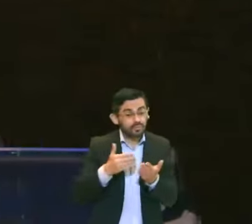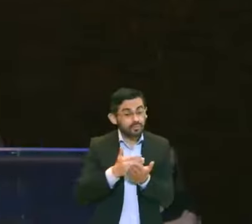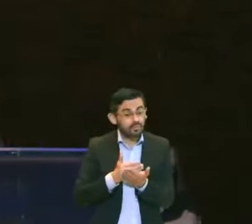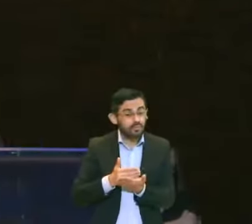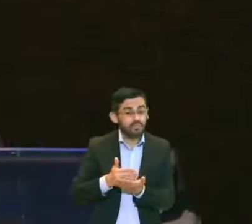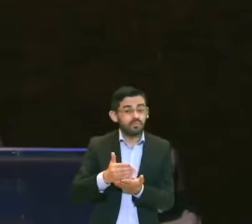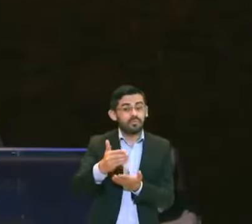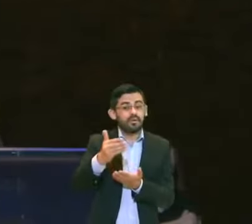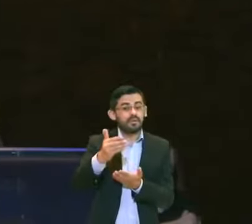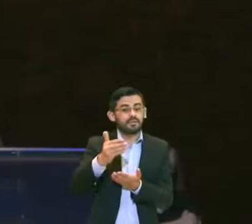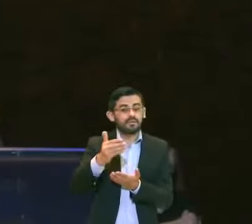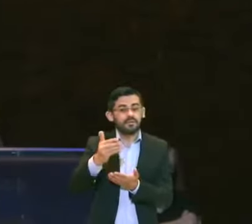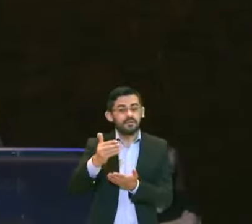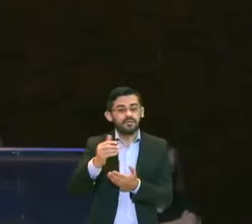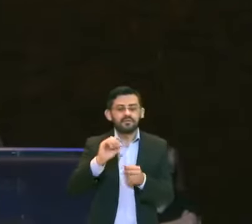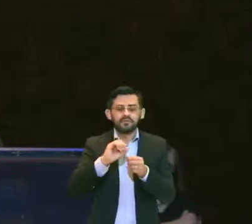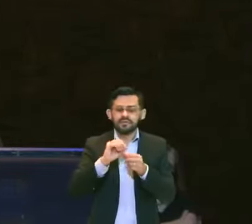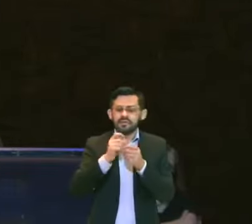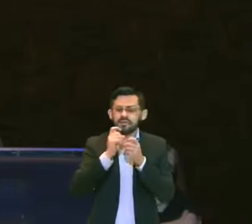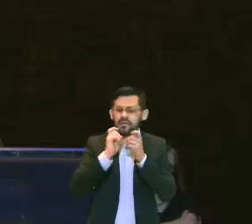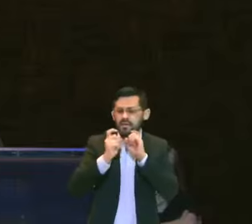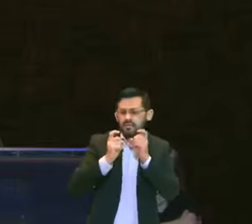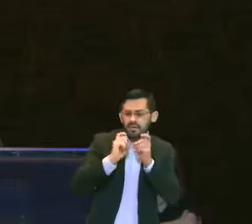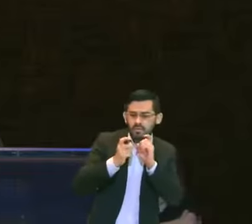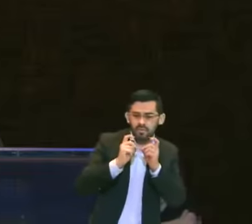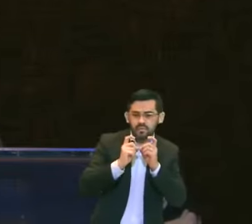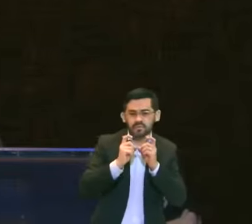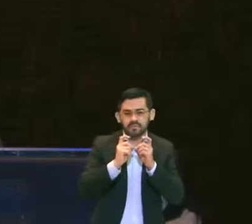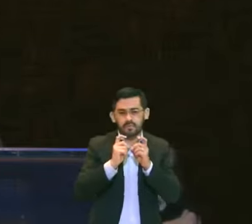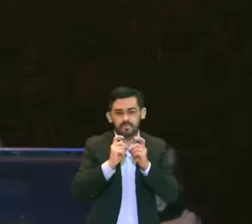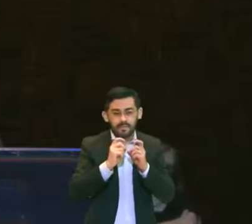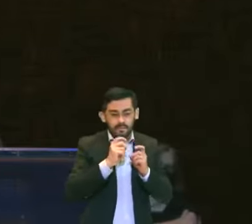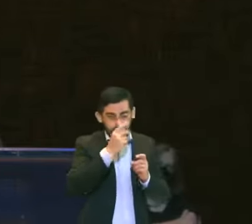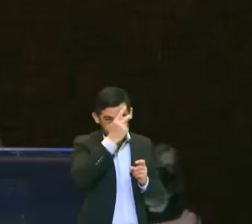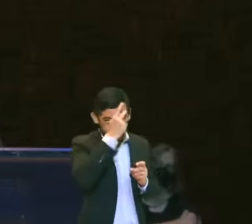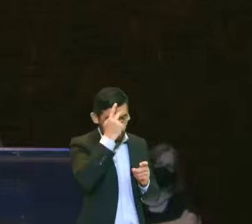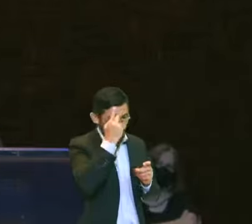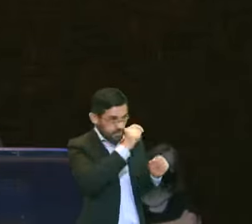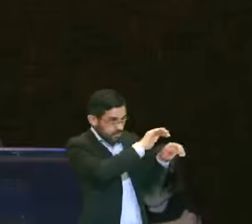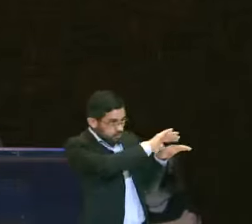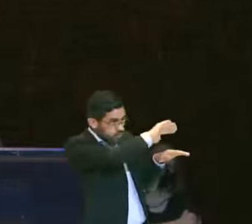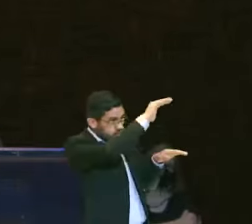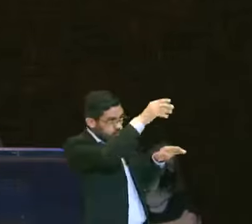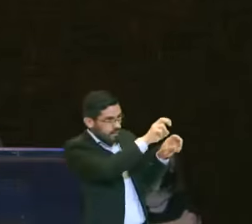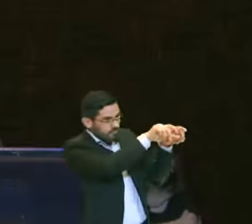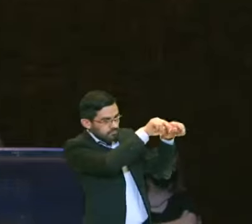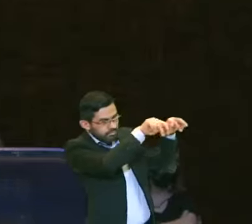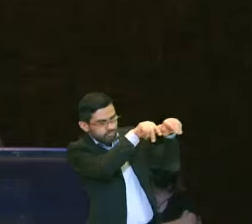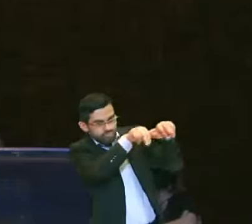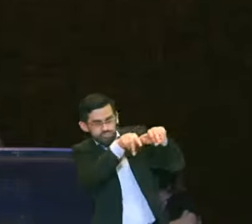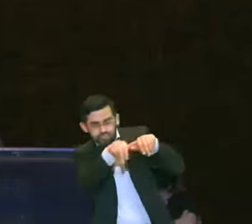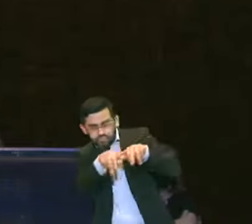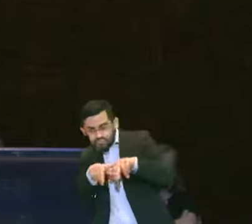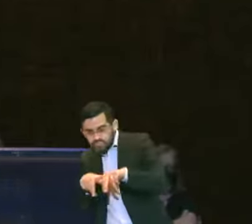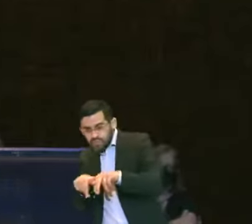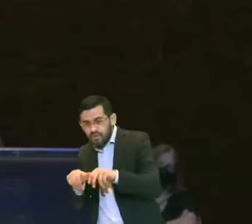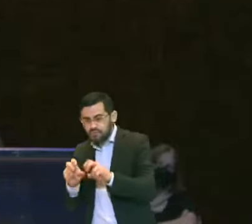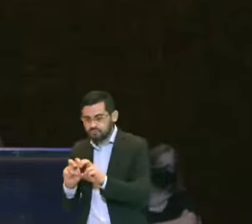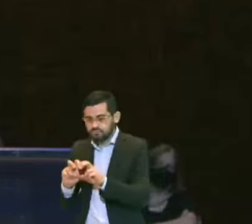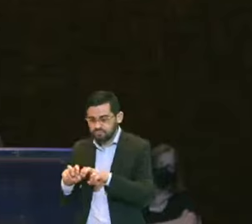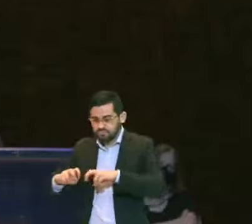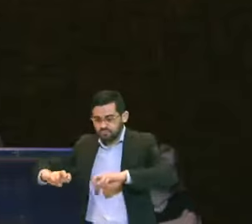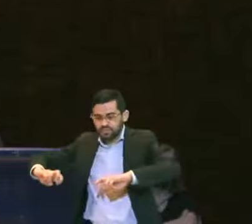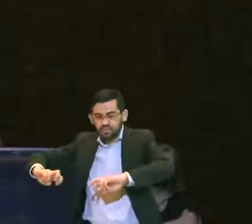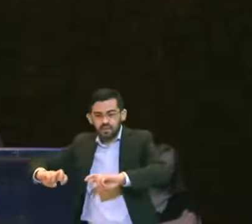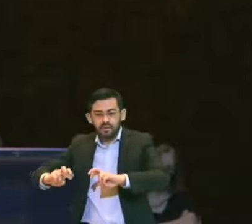a fazer reuniões. Os meninos desciam do morro, ela servia um lanchinho e começa a estudar a